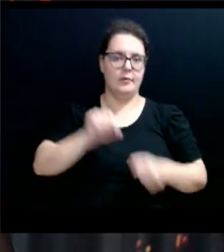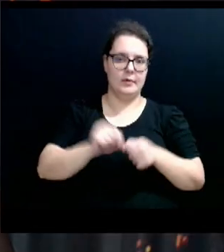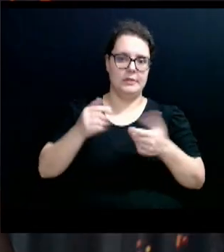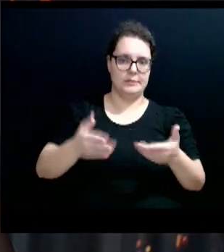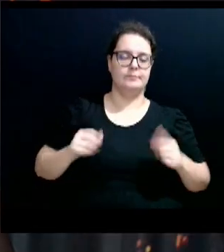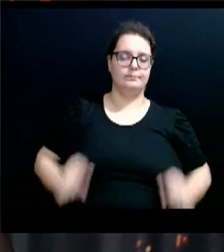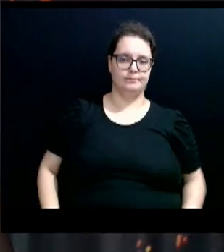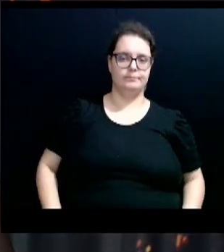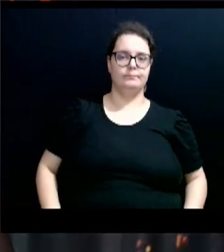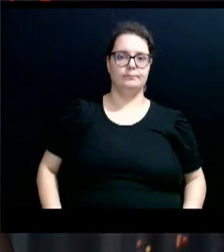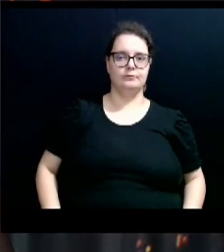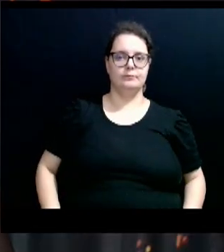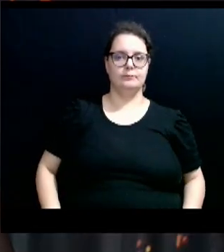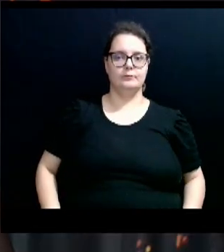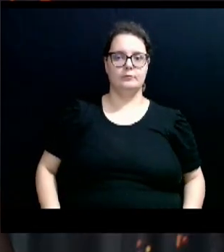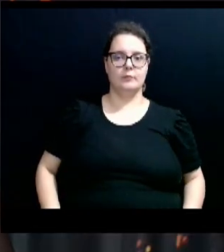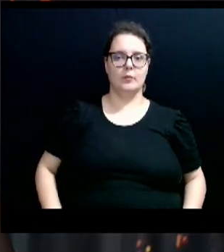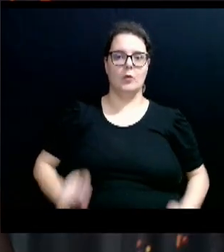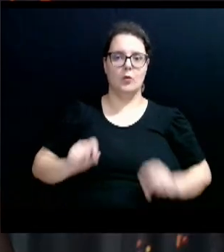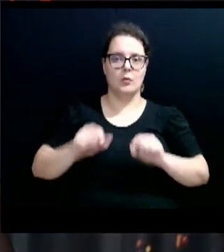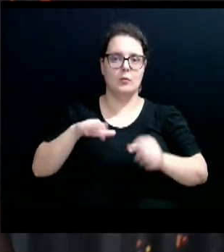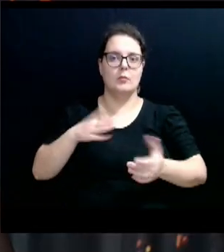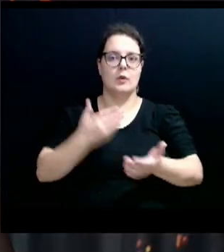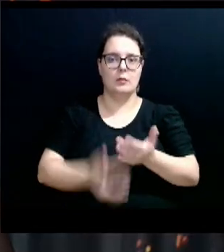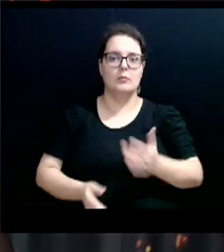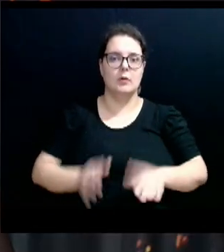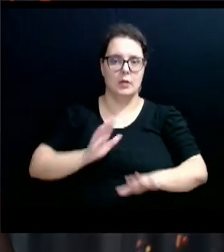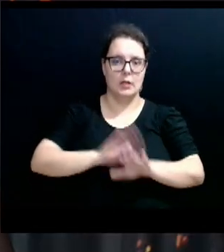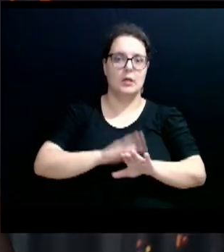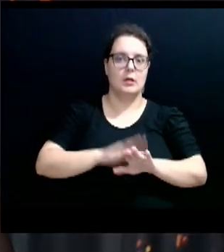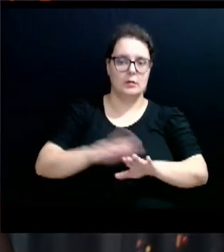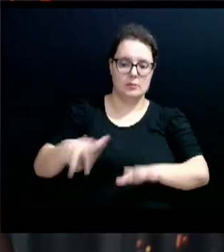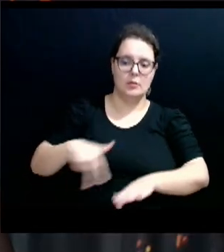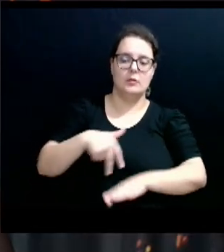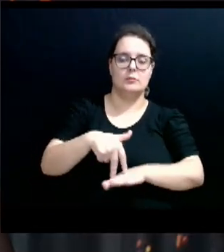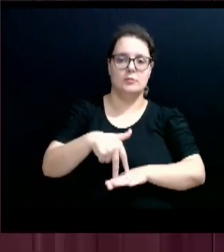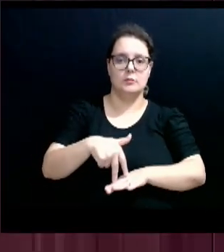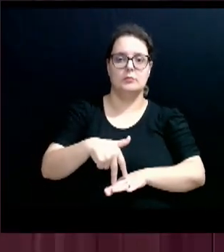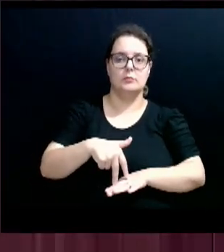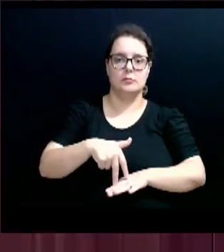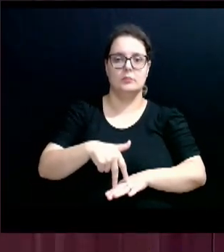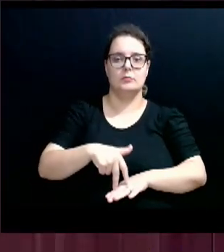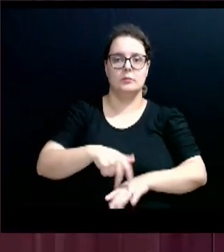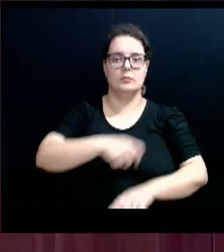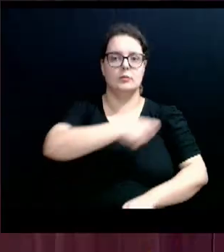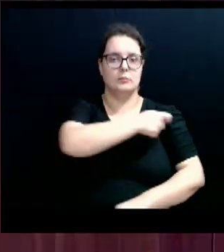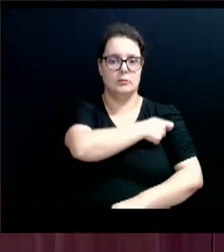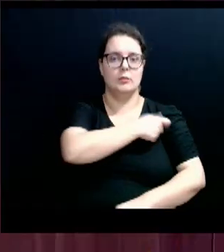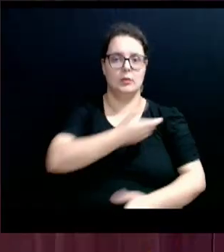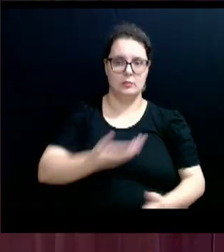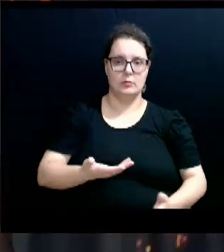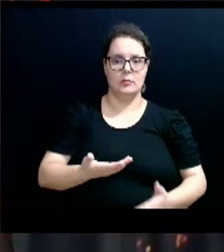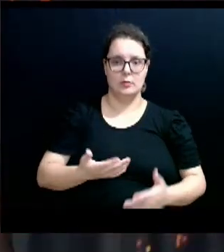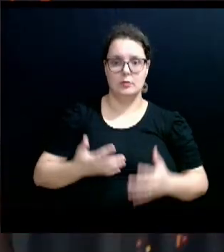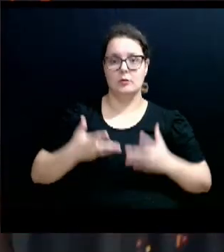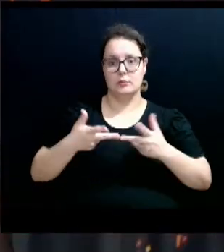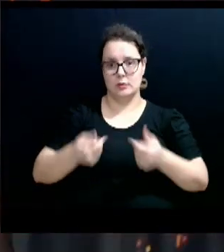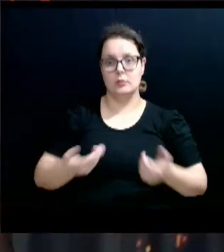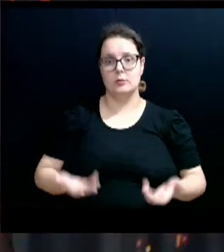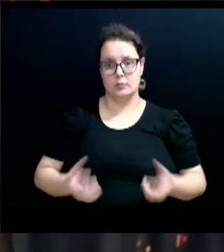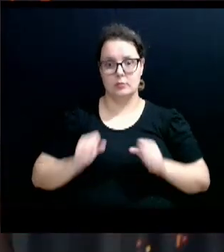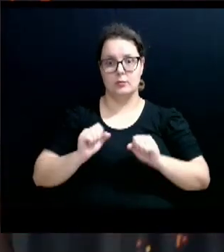que mais se perde, eu acho que é a ação da autoridade sobre o que você pode vir a